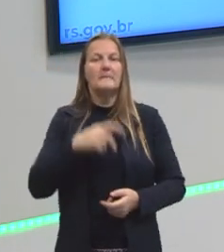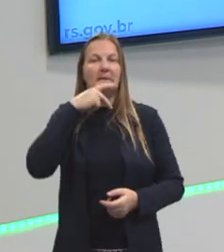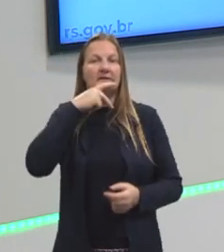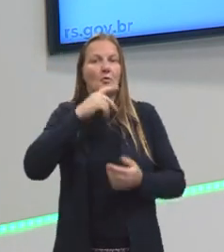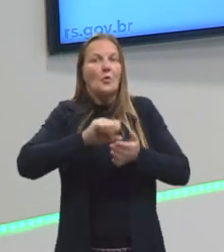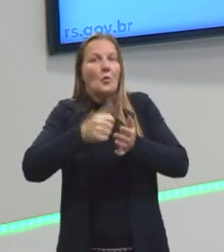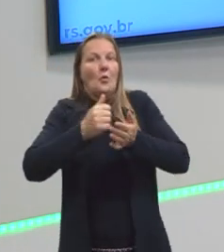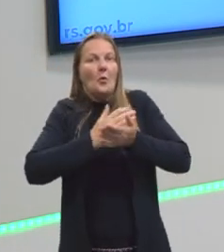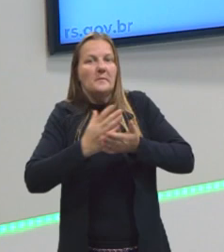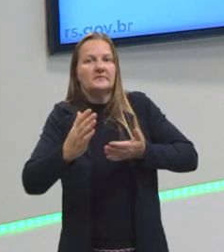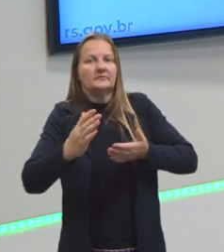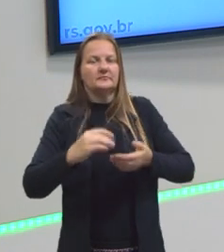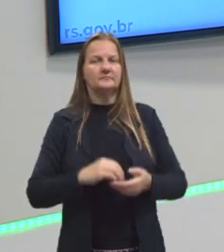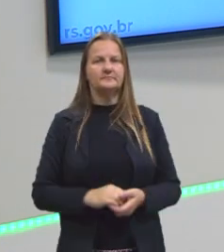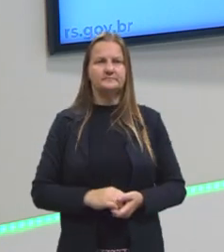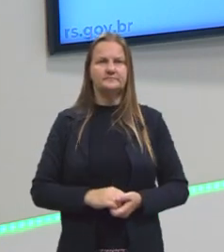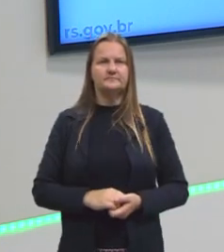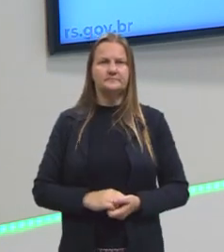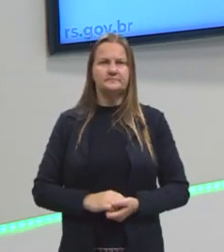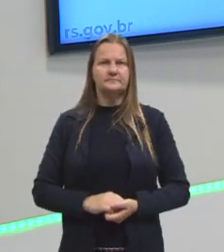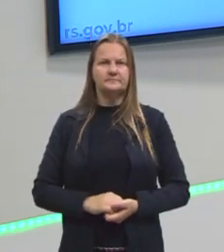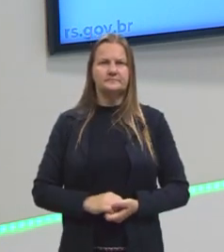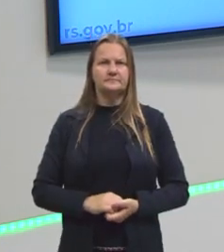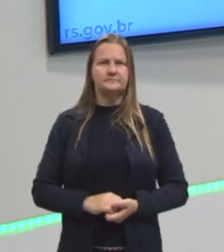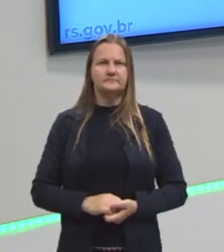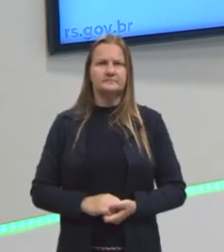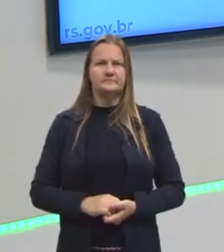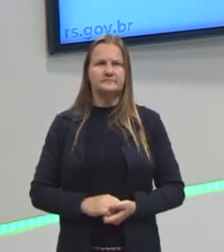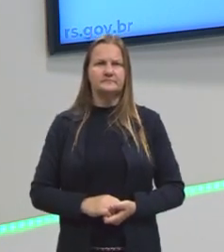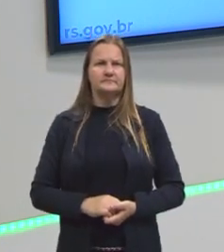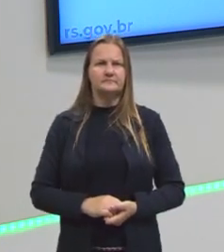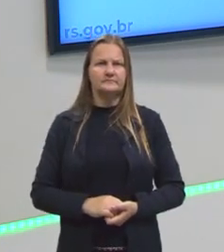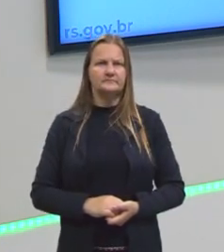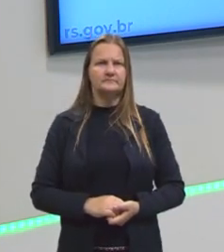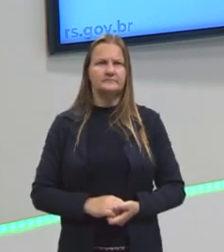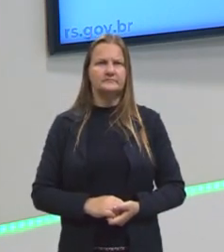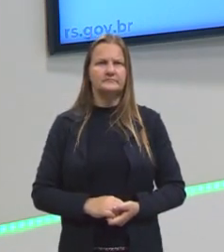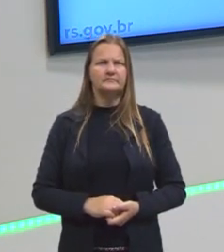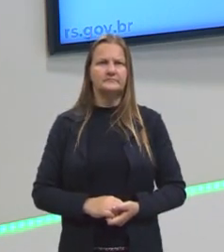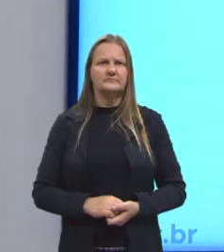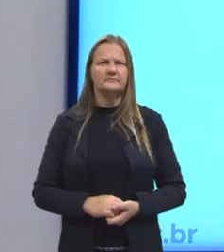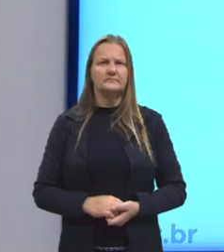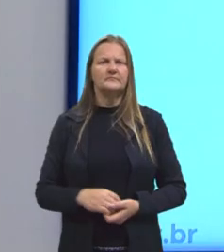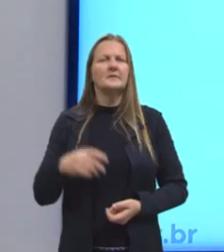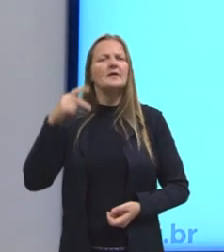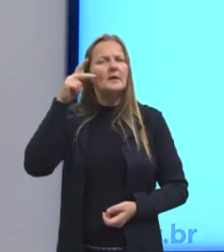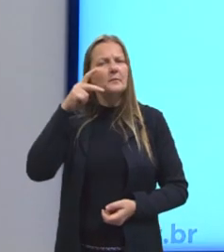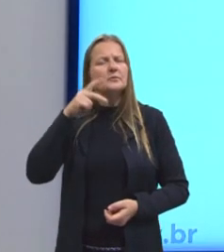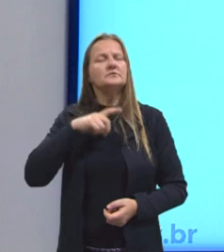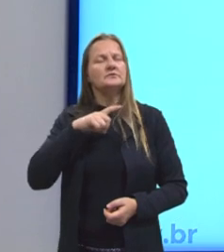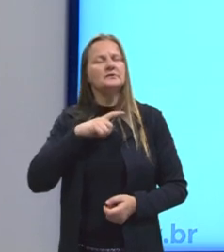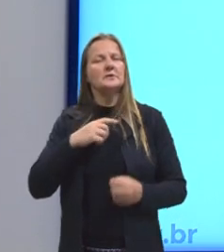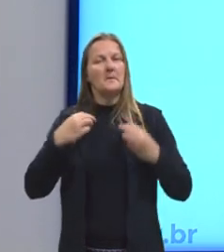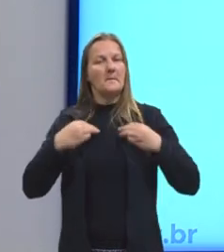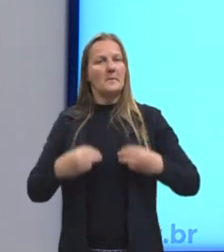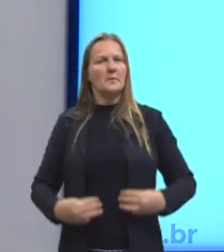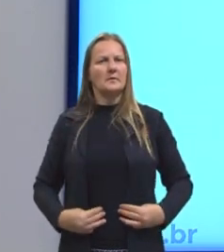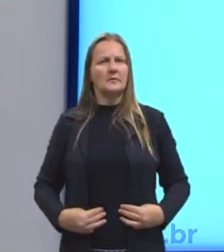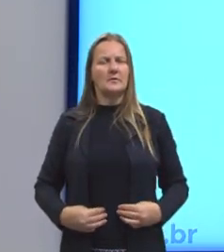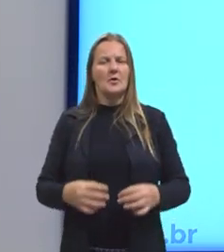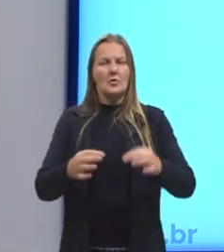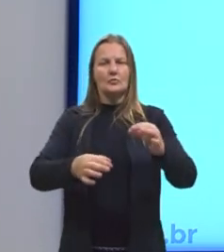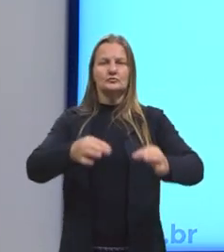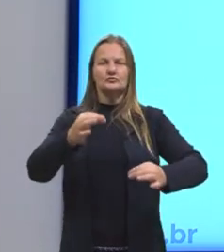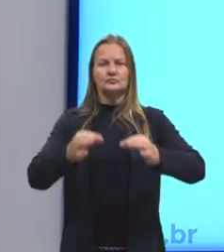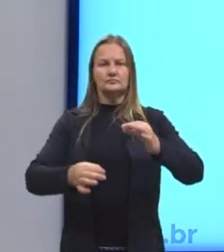tem umas isso que queria queria trazer para nós então né que a política então tem Esse aspecto moral o governo